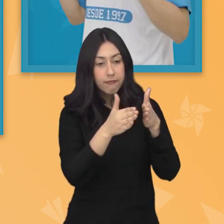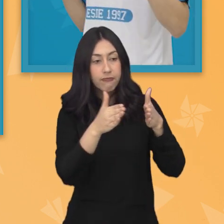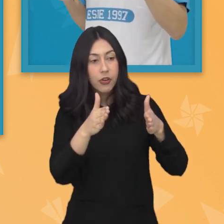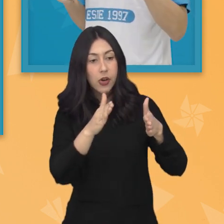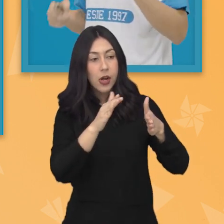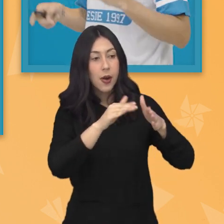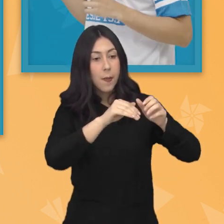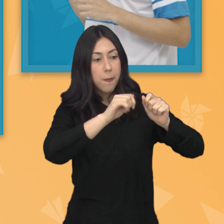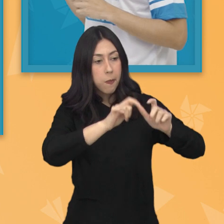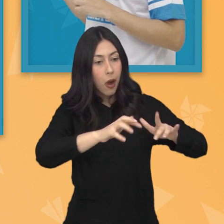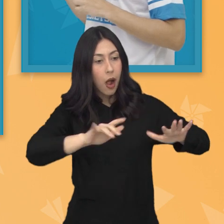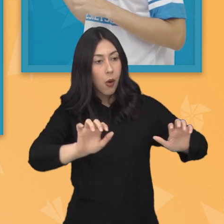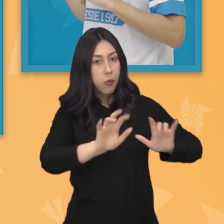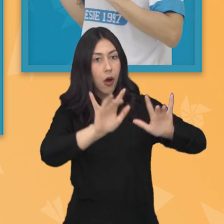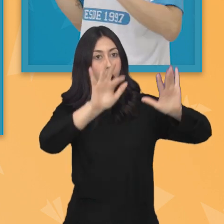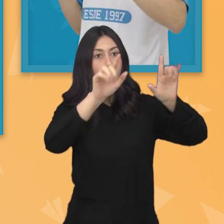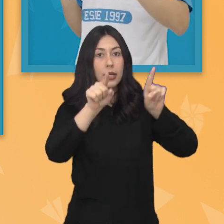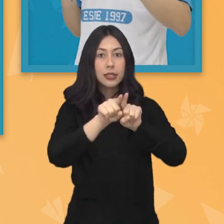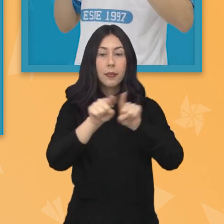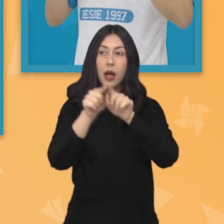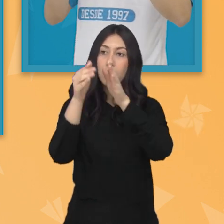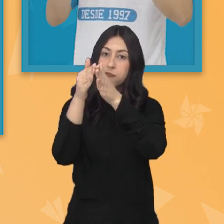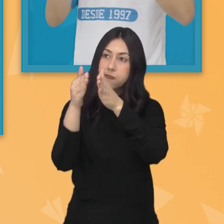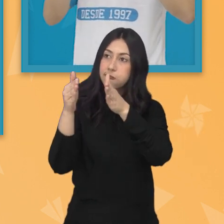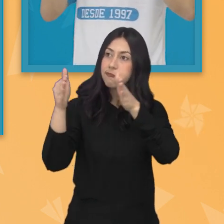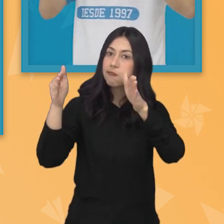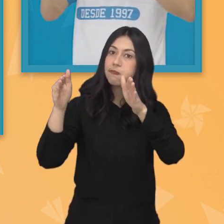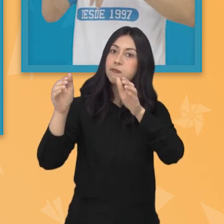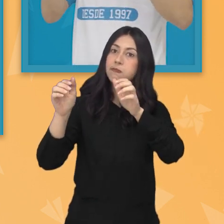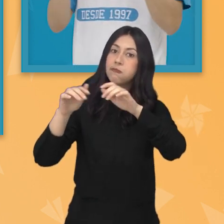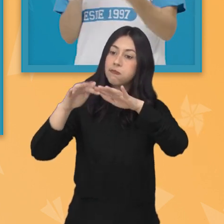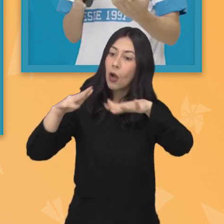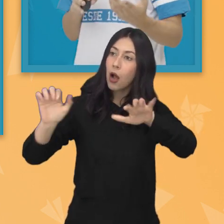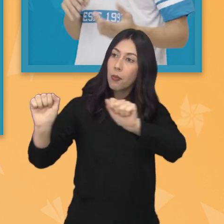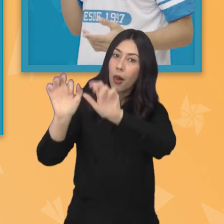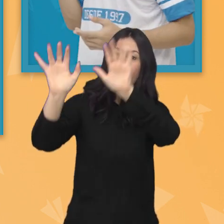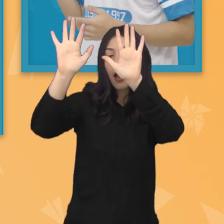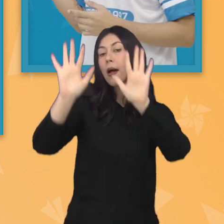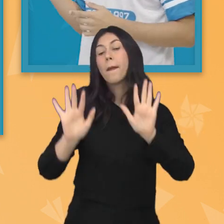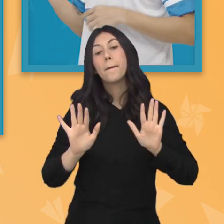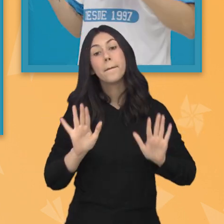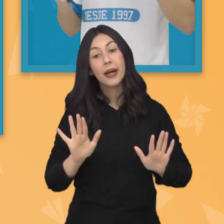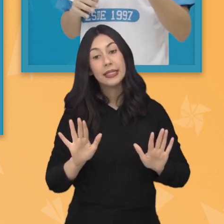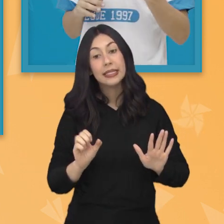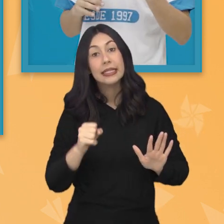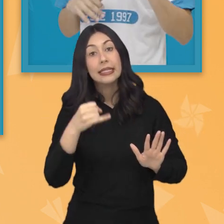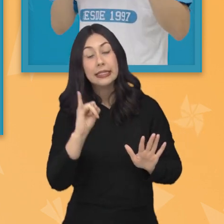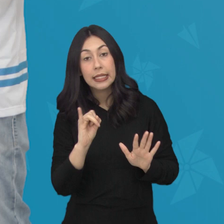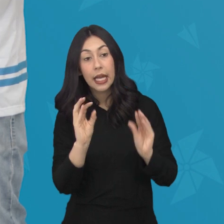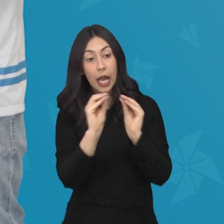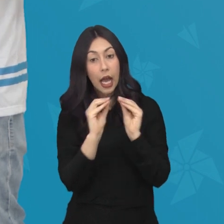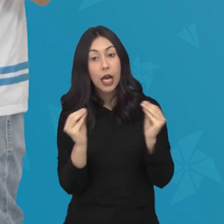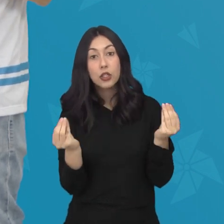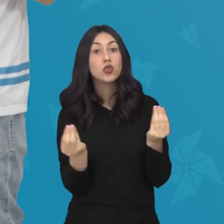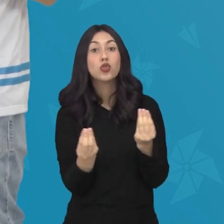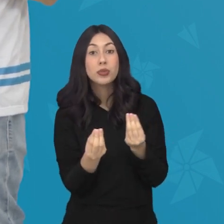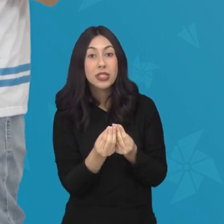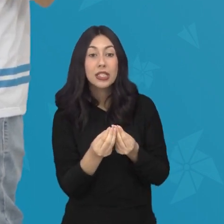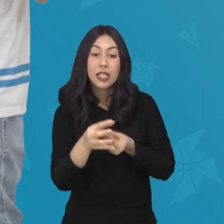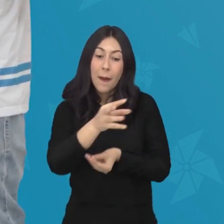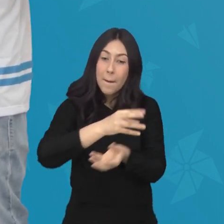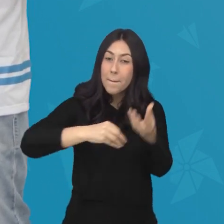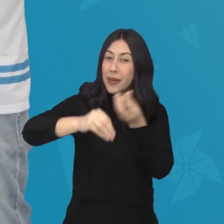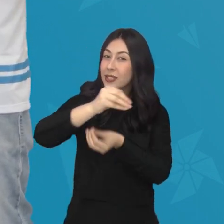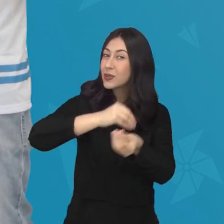para misturas, esses patamares não existem e são substituídos por o que a gente chama de faixas de fusão e de ebulição, que eu também já vou explicar um pouquinho